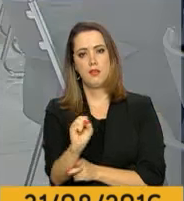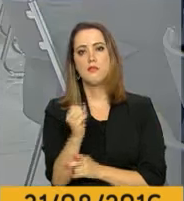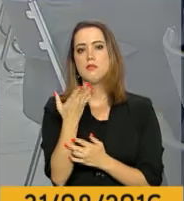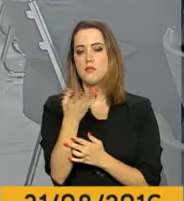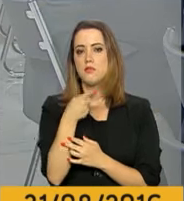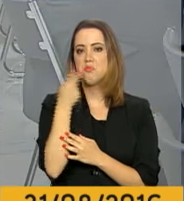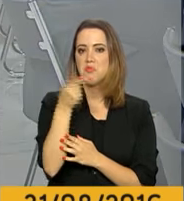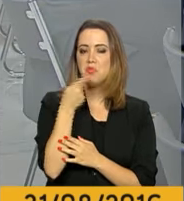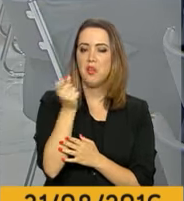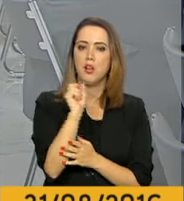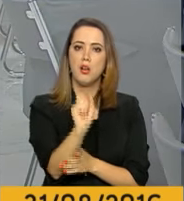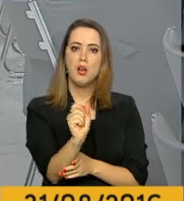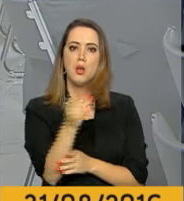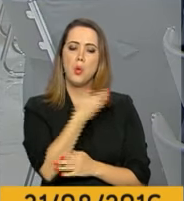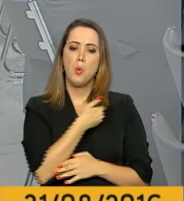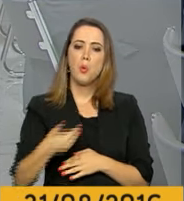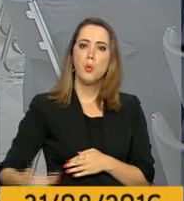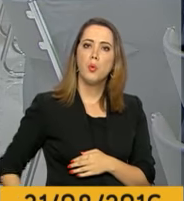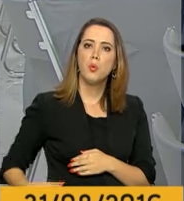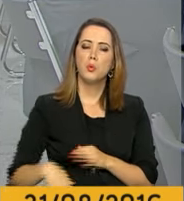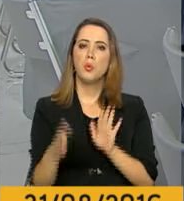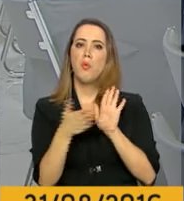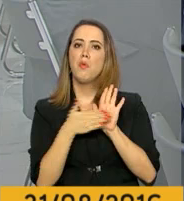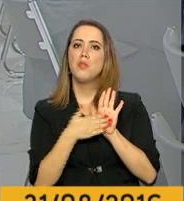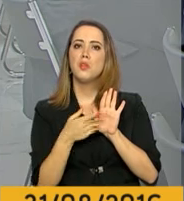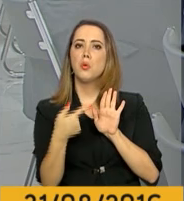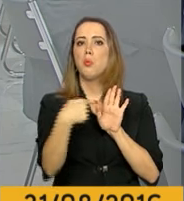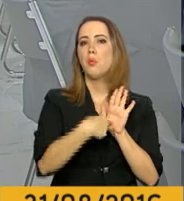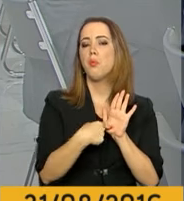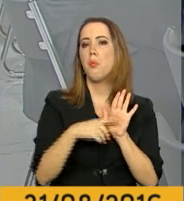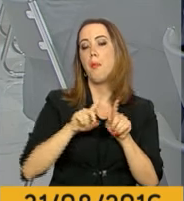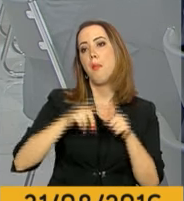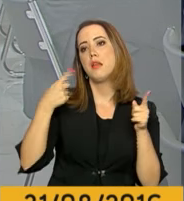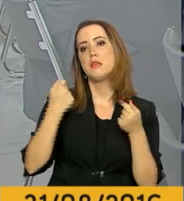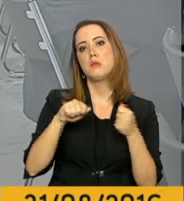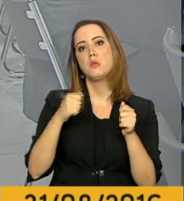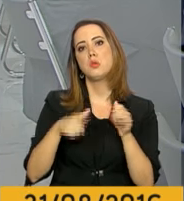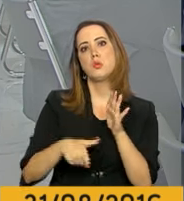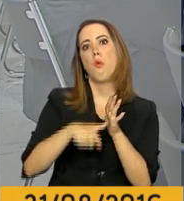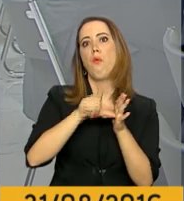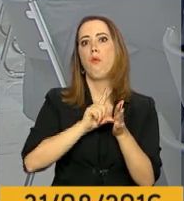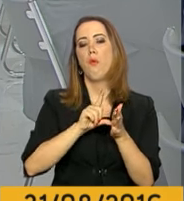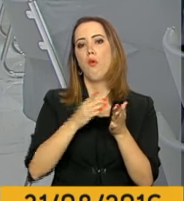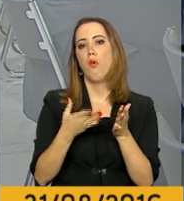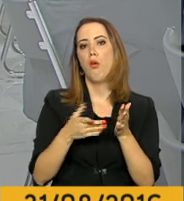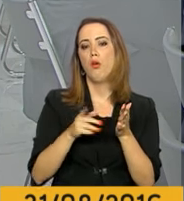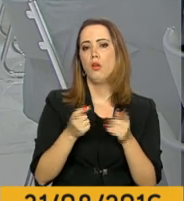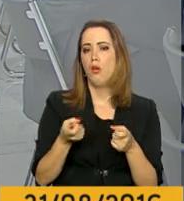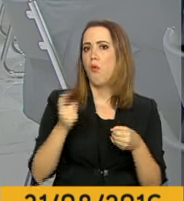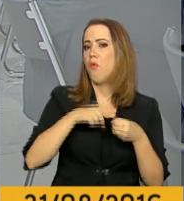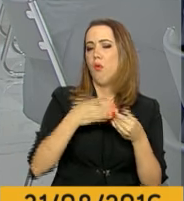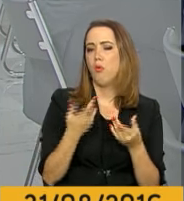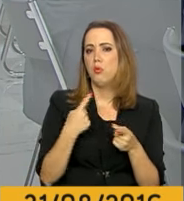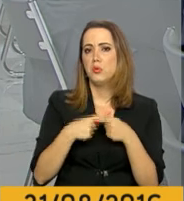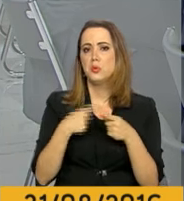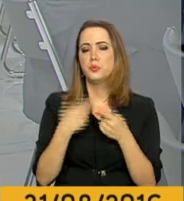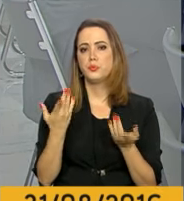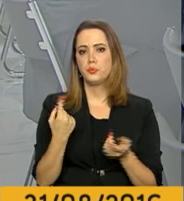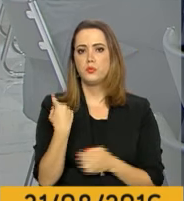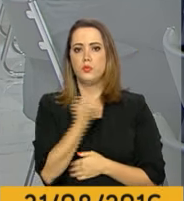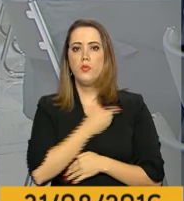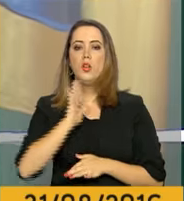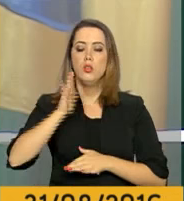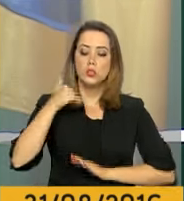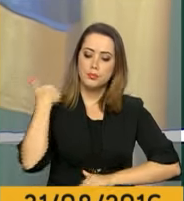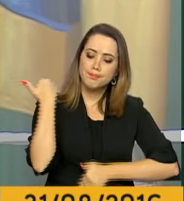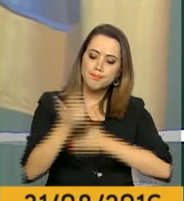né? Não, o governo propôs uma coisa, mas teve que recuar, etc. Primeiro que jamais houve recuo, ao contrário, nós fizemos grandes